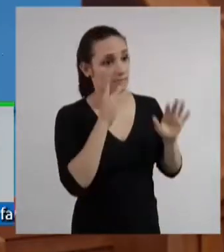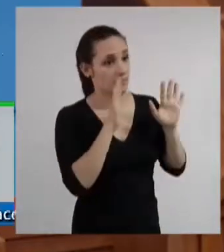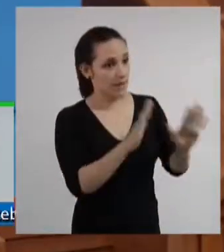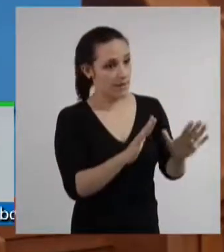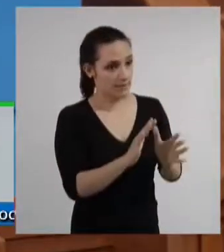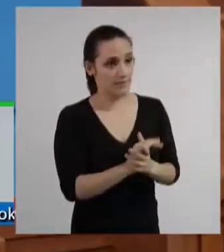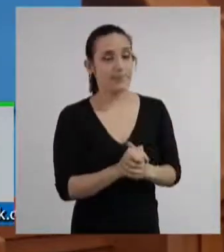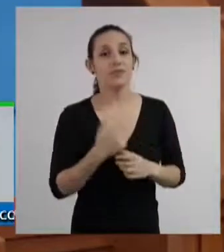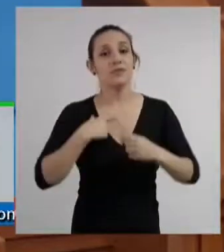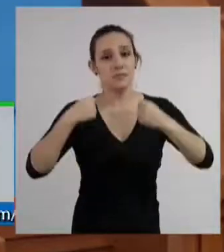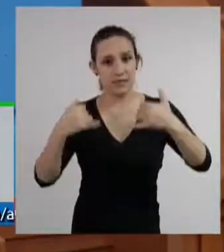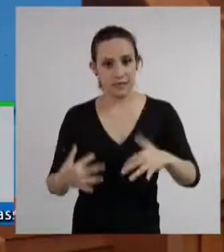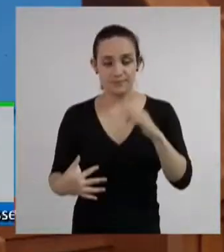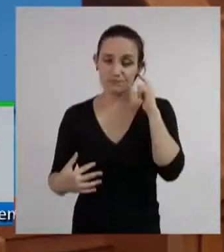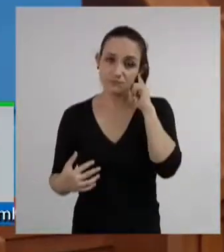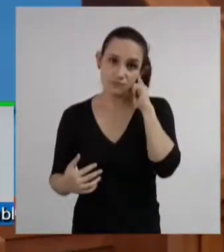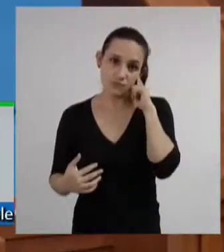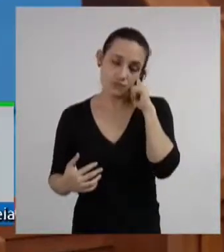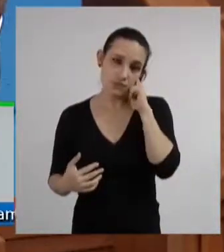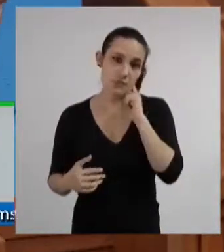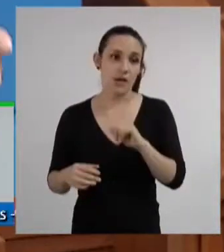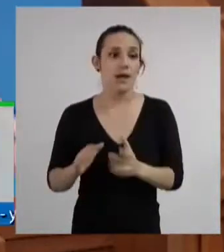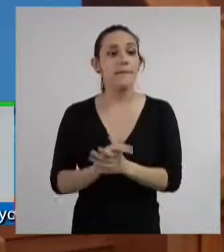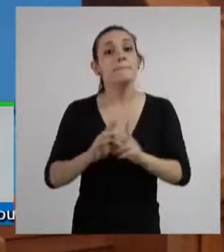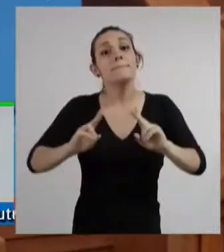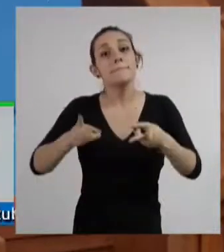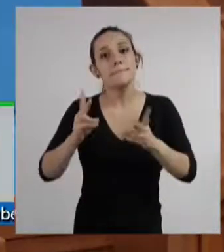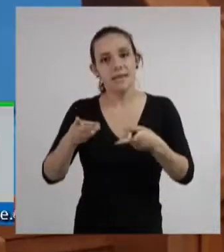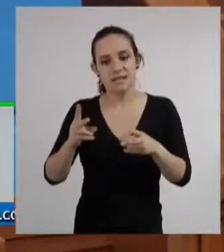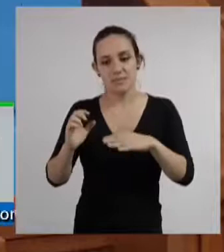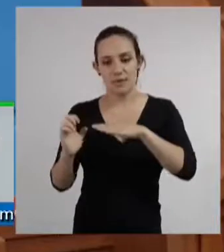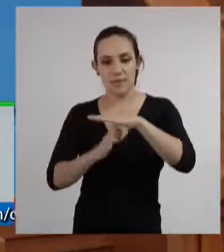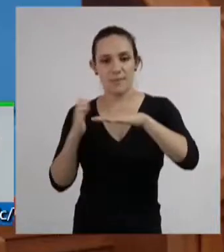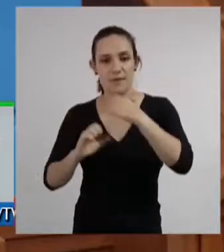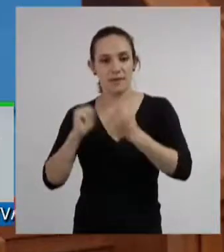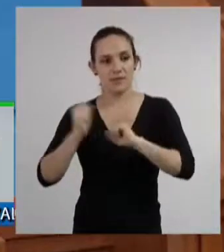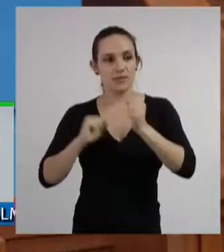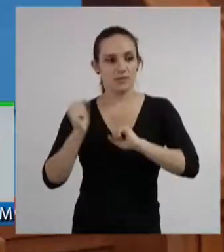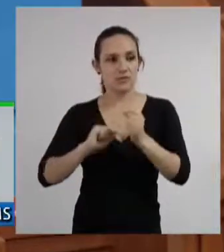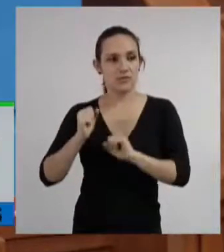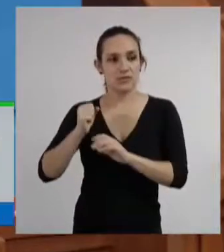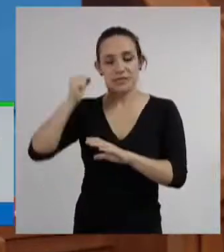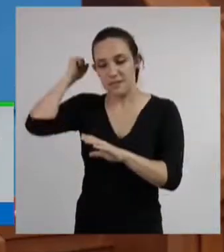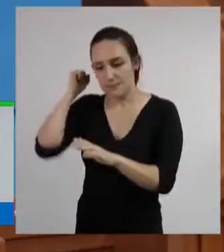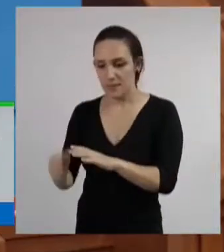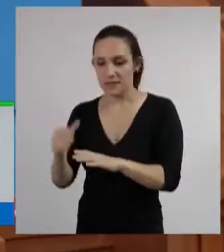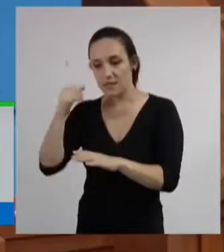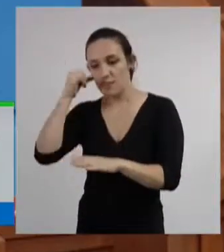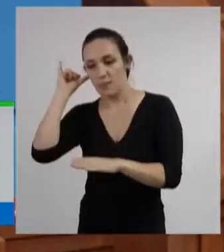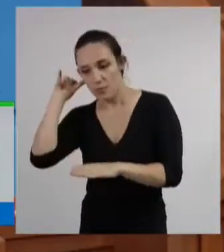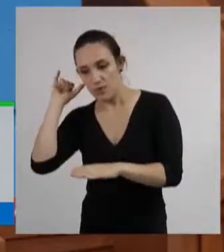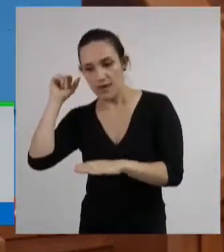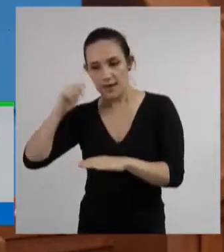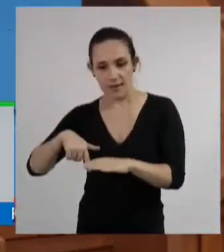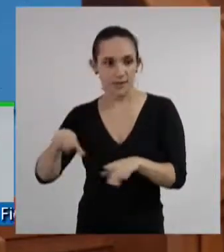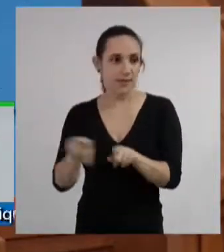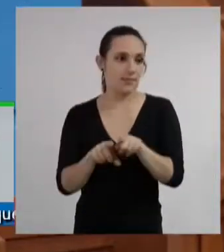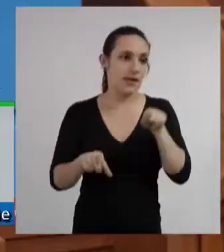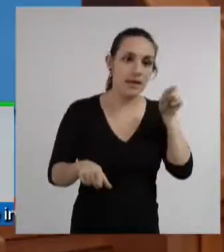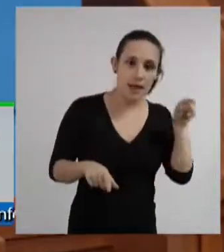o boi de R$200 ou de 185 no Paraguai é o mesmo frigorífico que abate o boi aqui. E o boi aqui